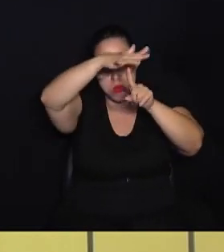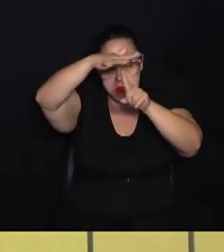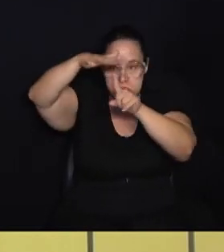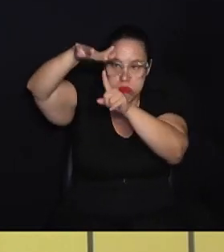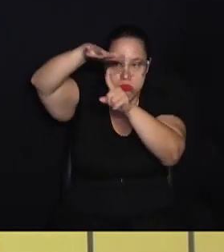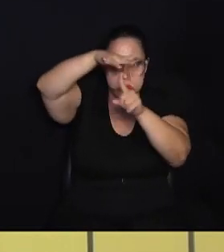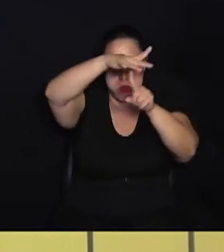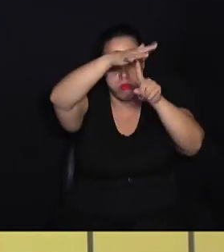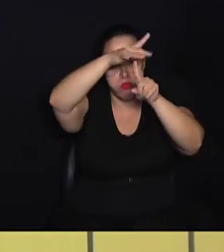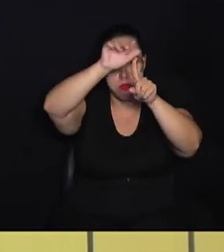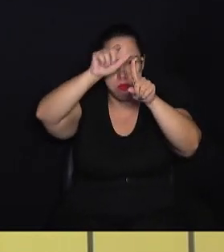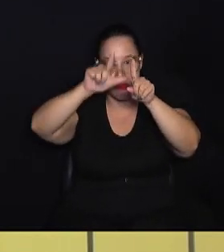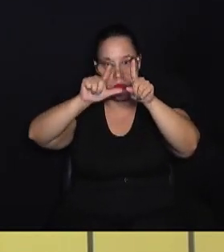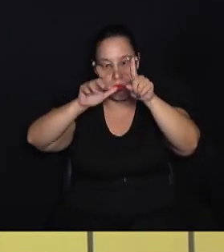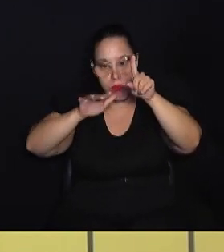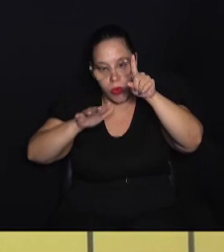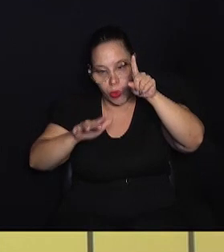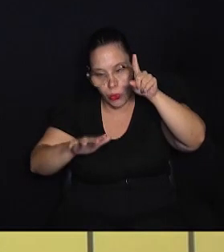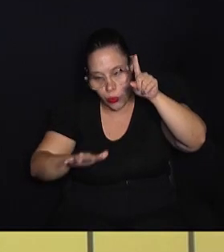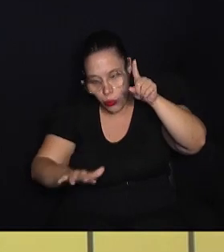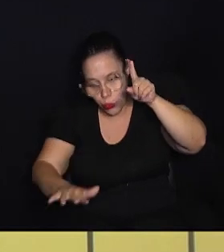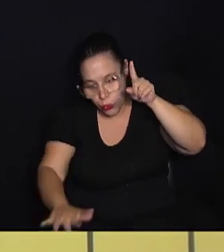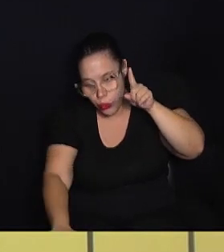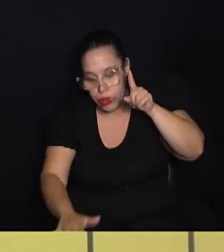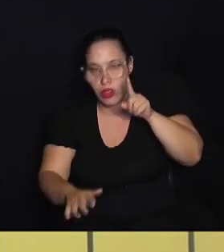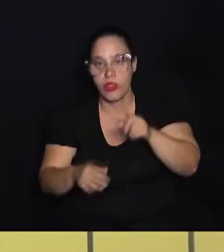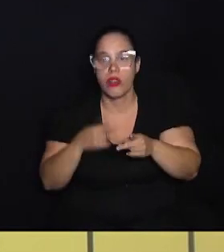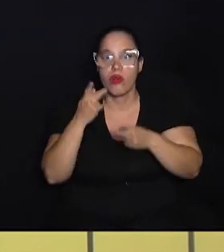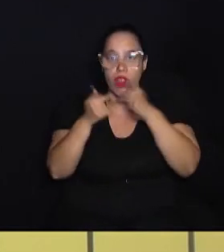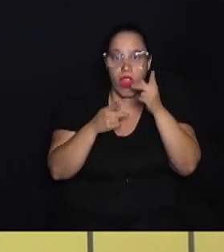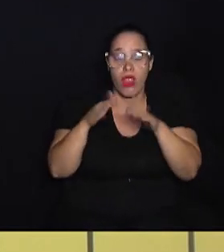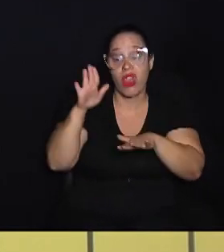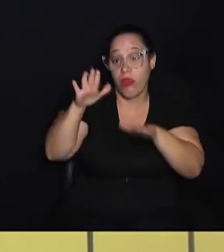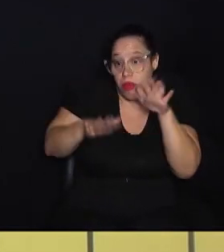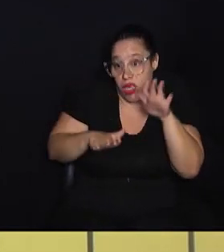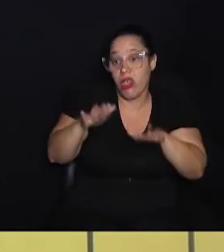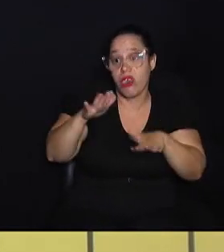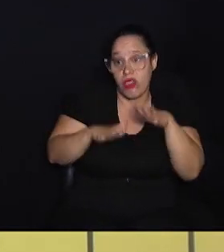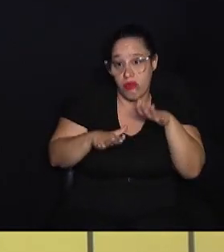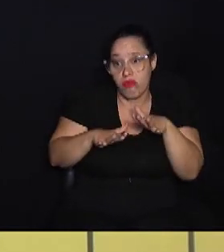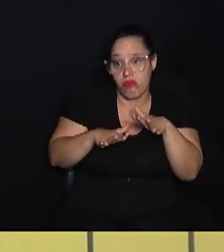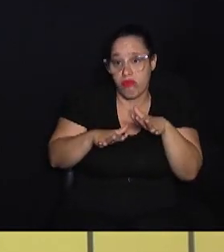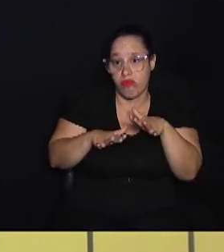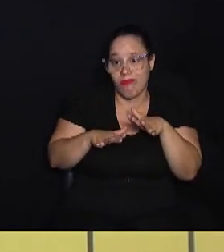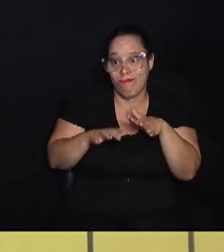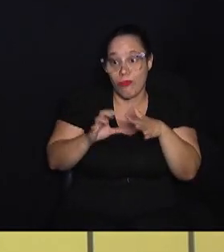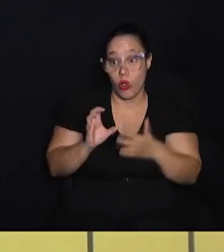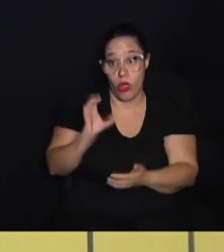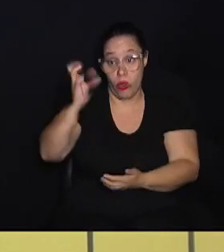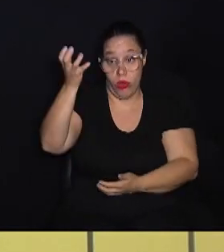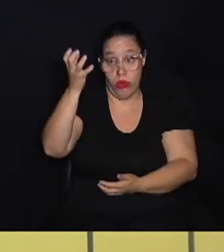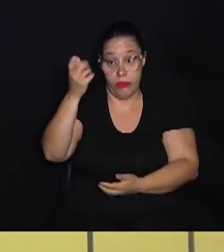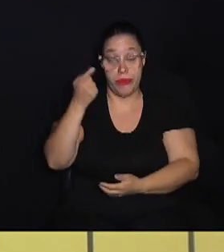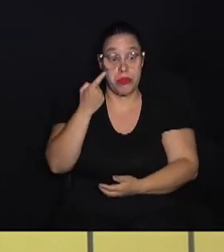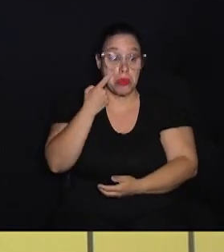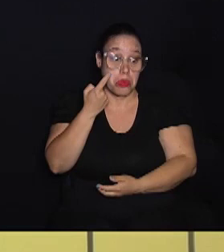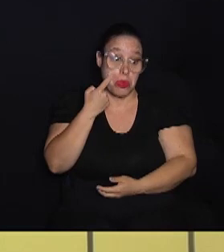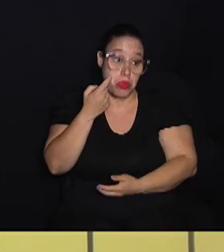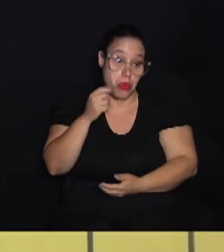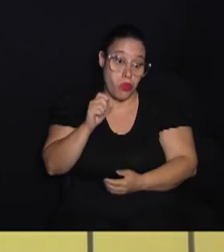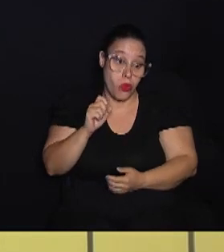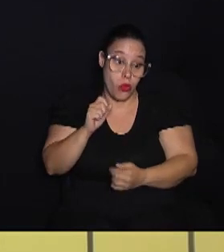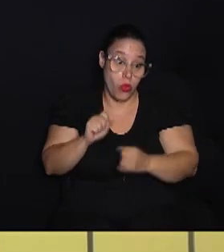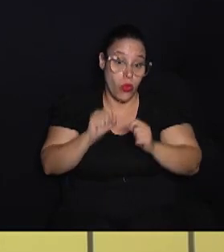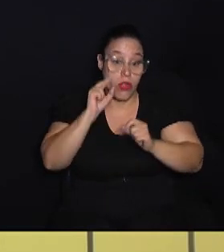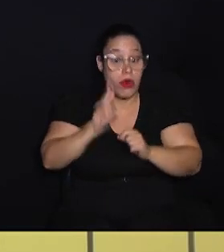uma capacidade menor de água. Então, conforme eu falei, dependendo da característica da ocorrência, a gente verifica qual meio que vai ser